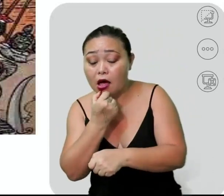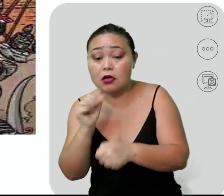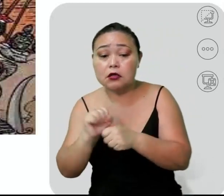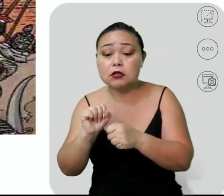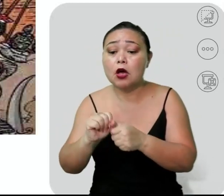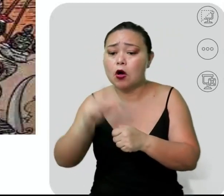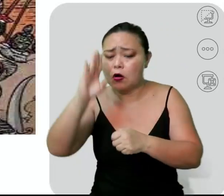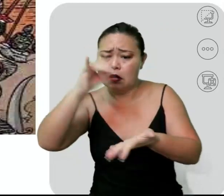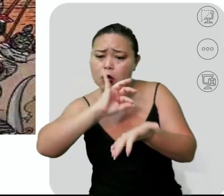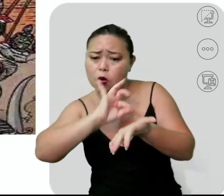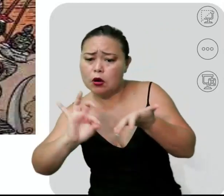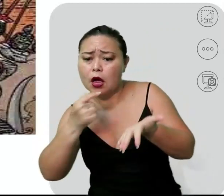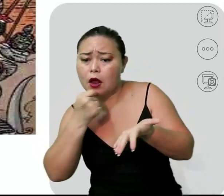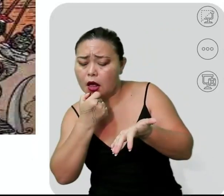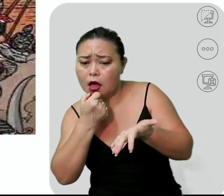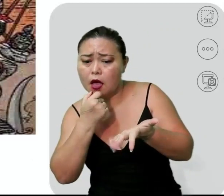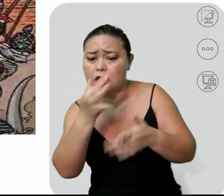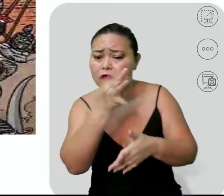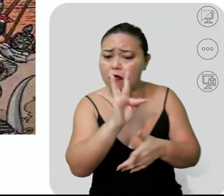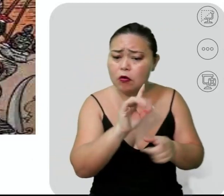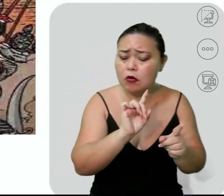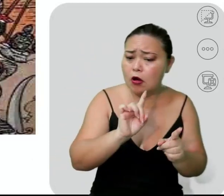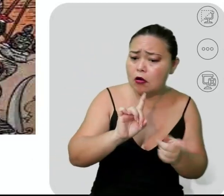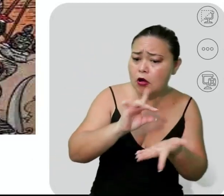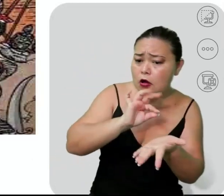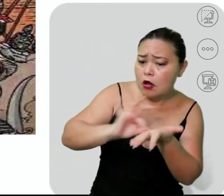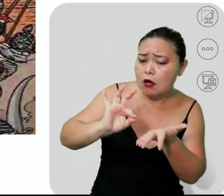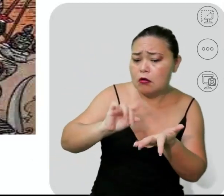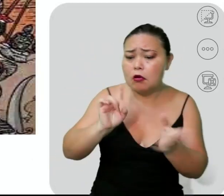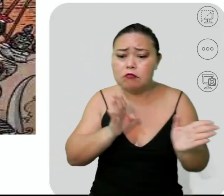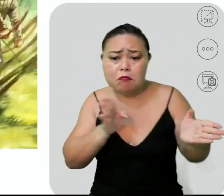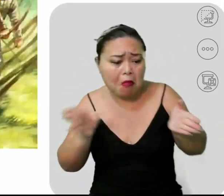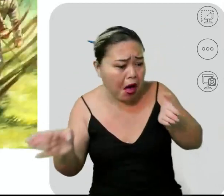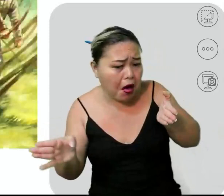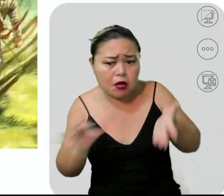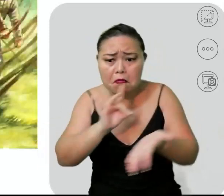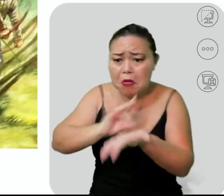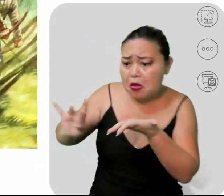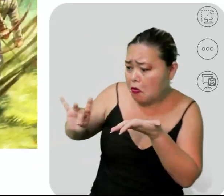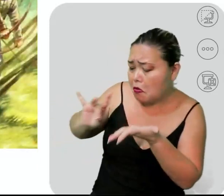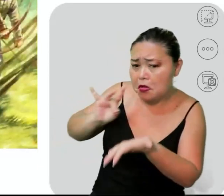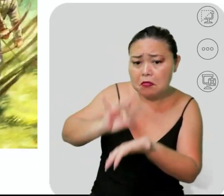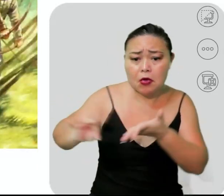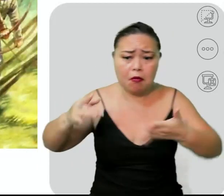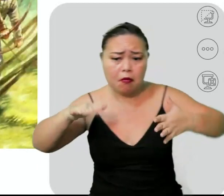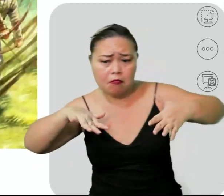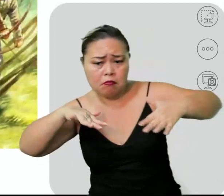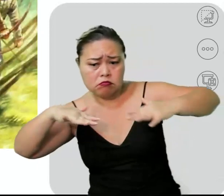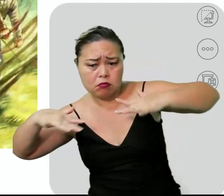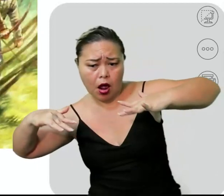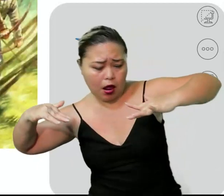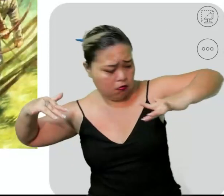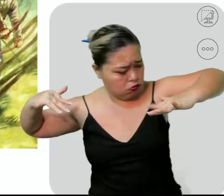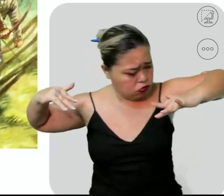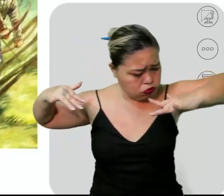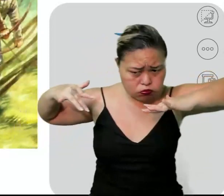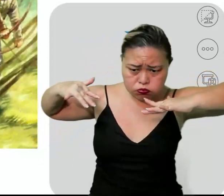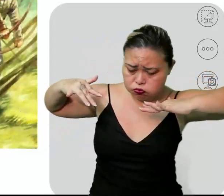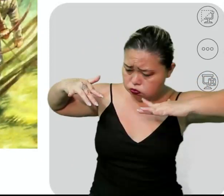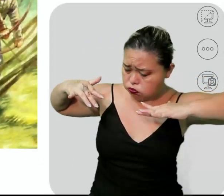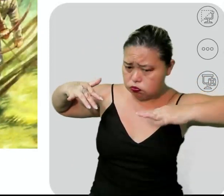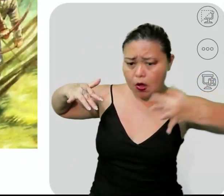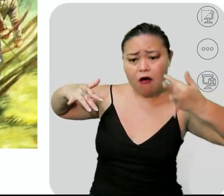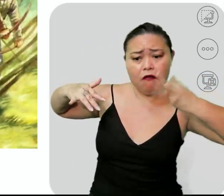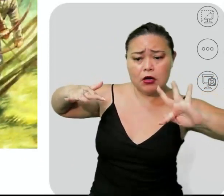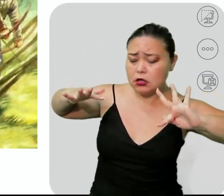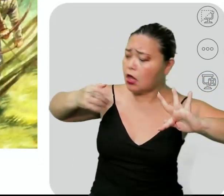inimigo francês é o inglês. O principal inimigo inglês é o francês. Olha aí. O exército francês conseguiu